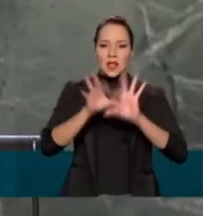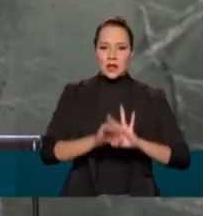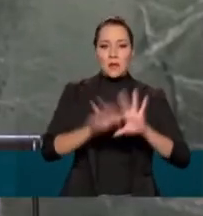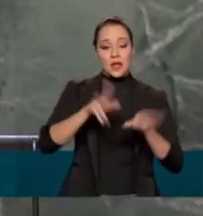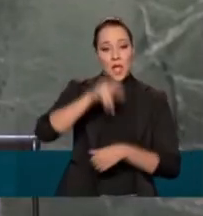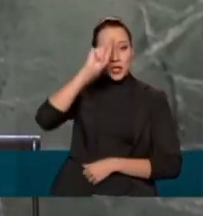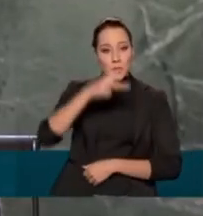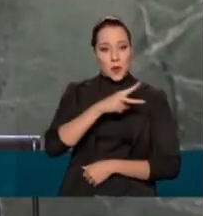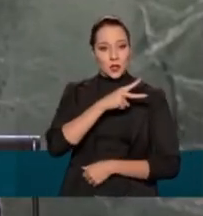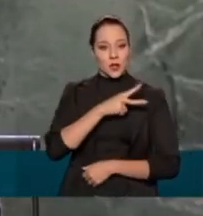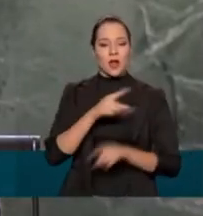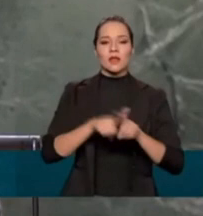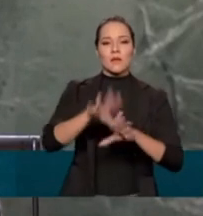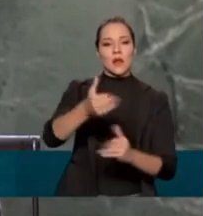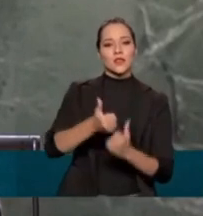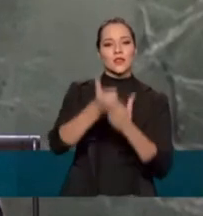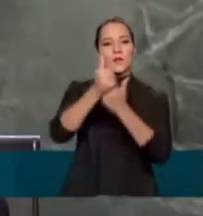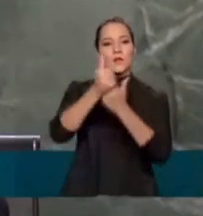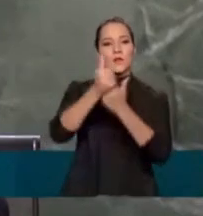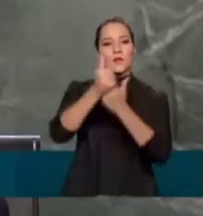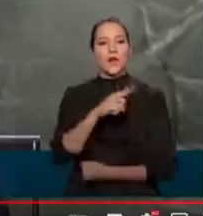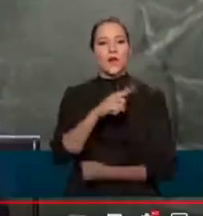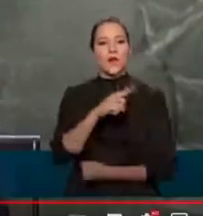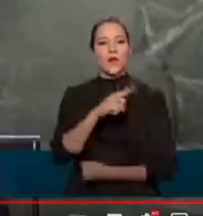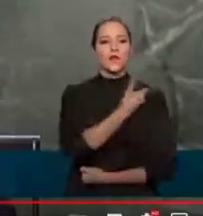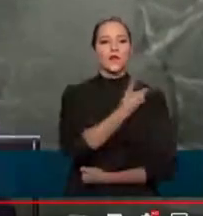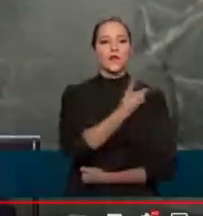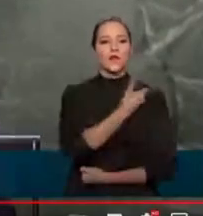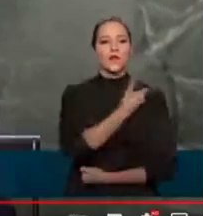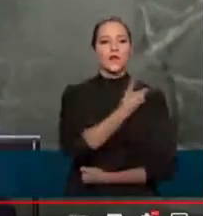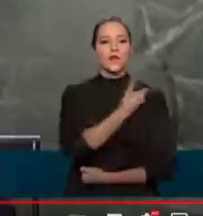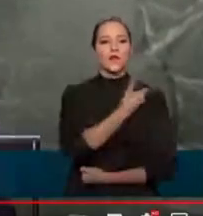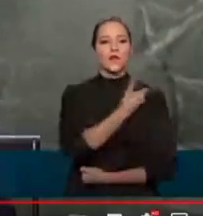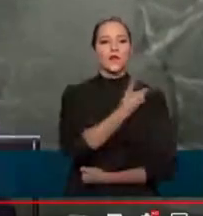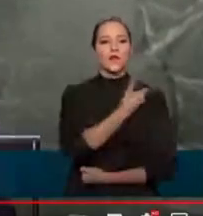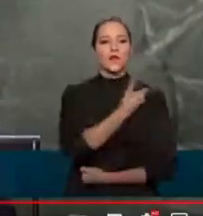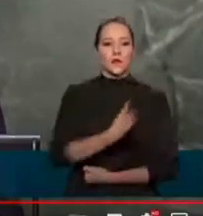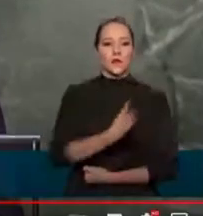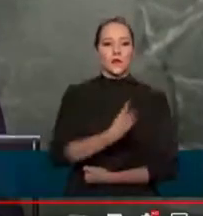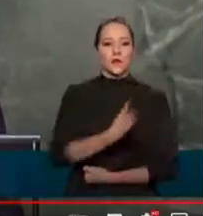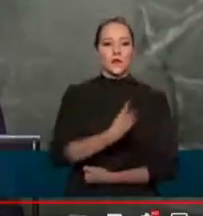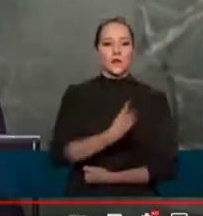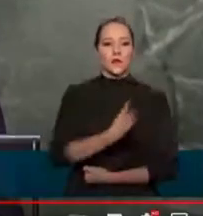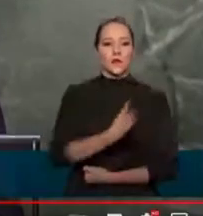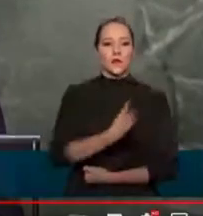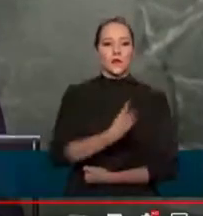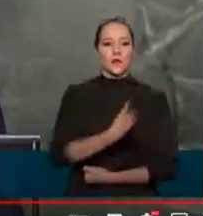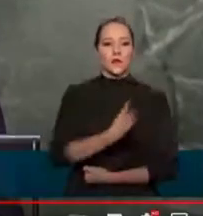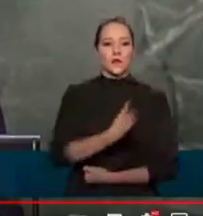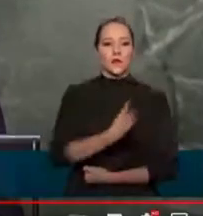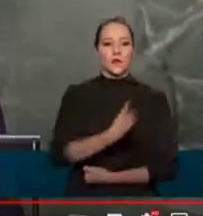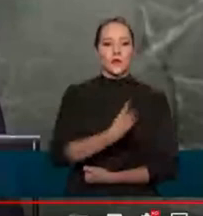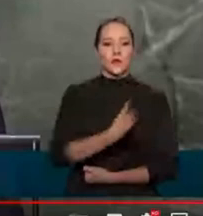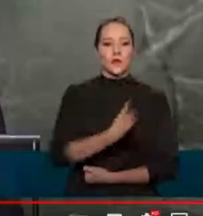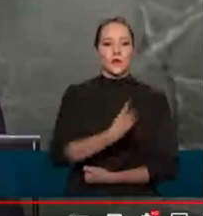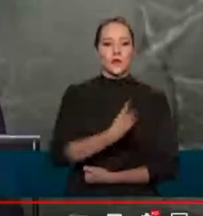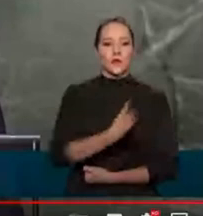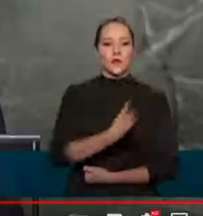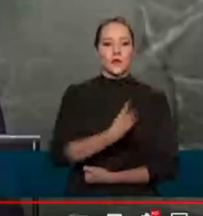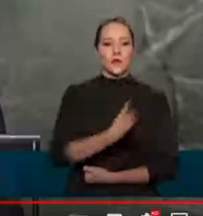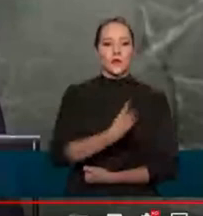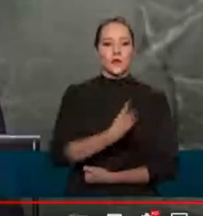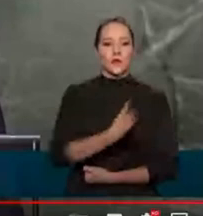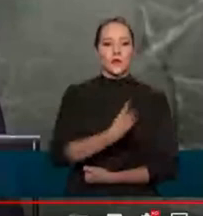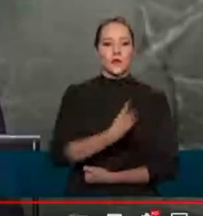individuais e de apoio ao nosso governo liberdades individuais é algo muito repetido por eles né a gente